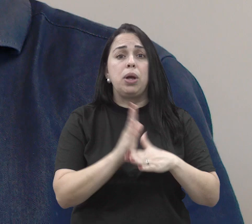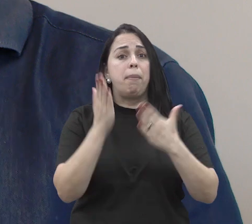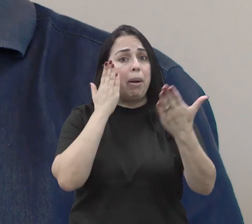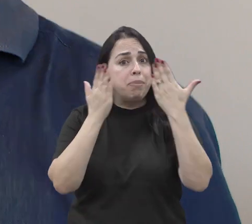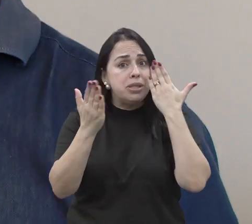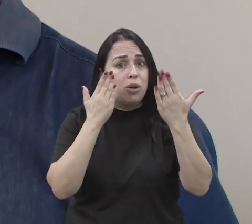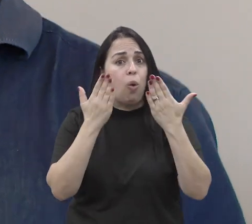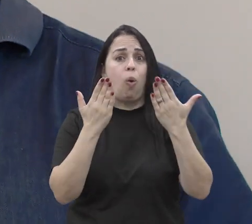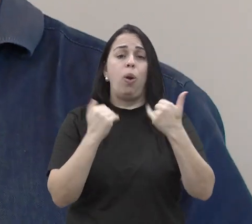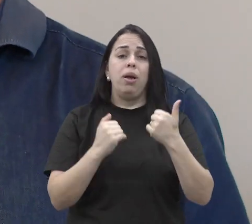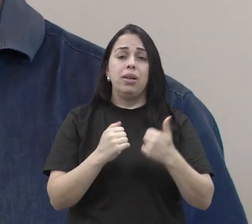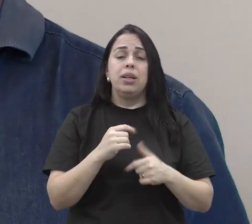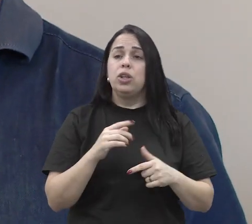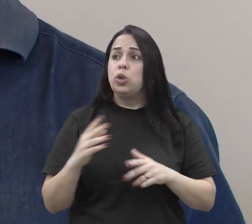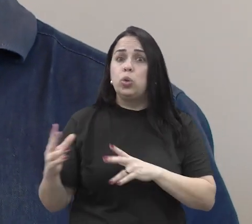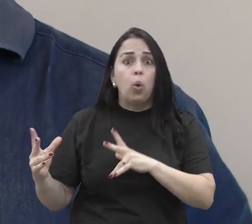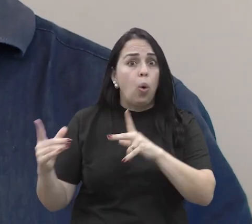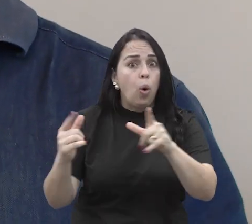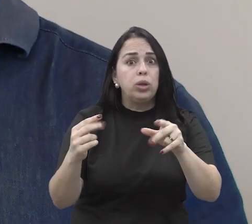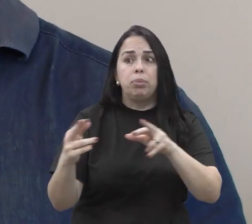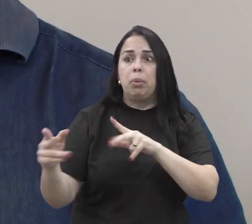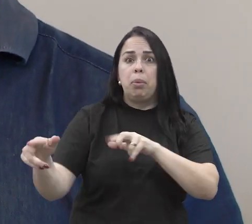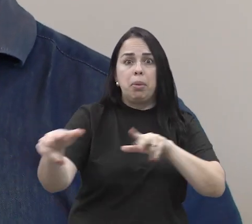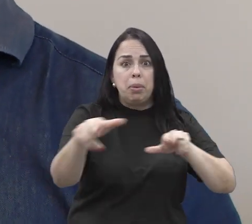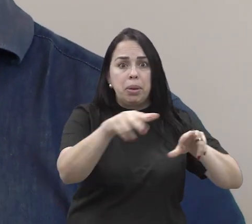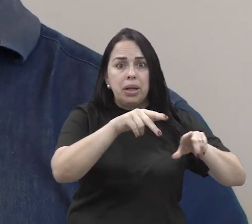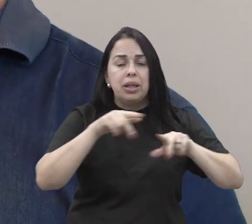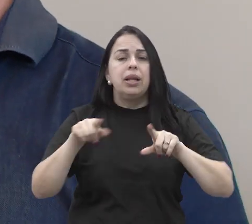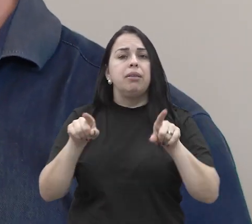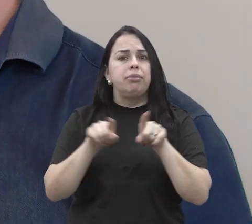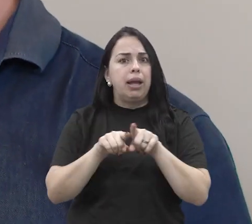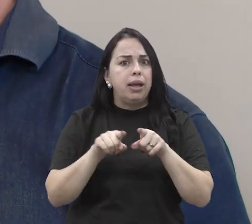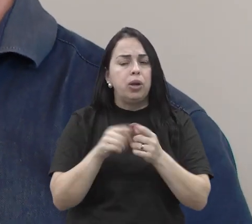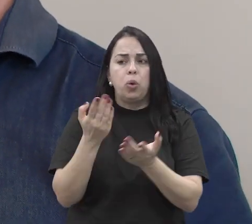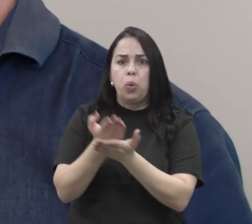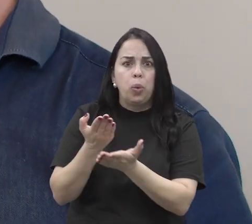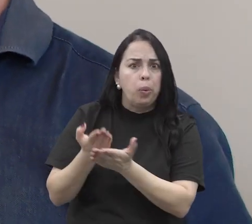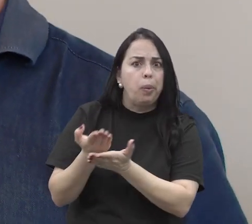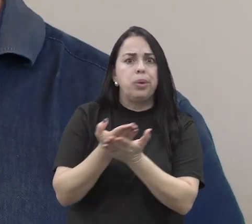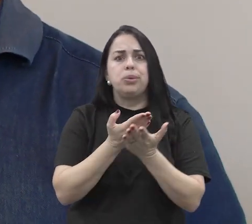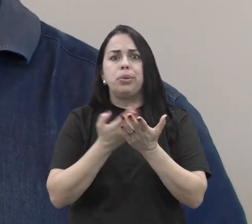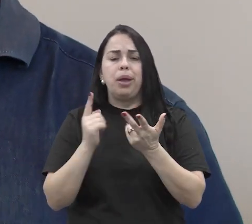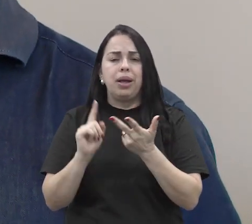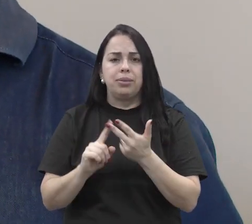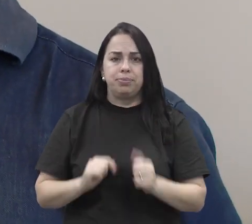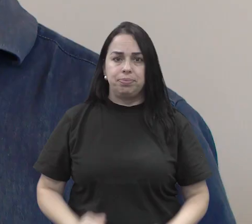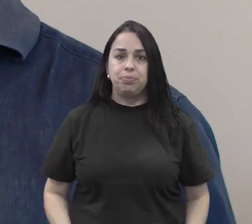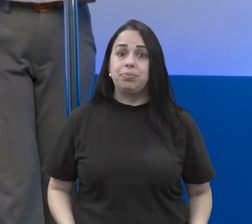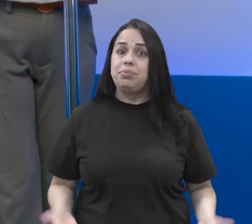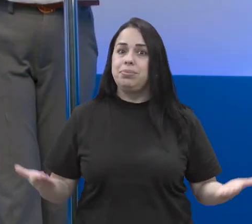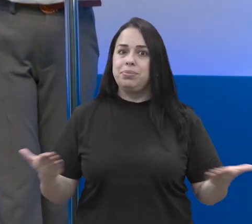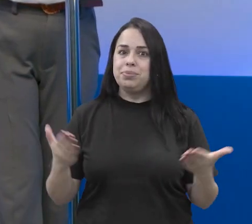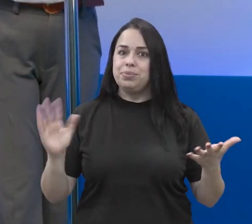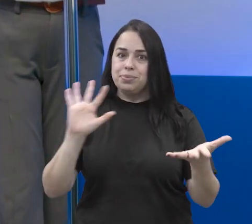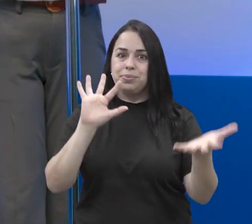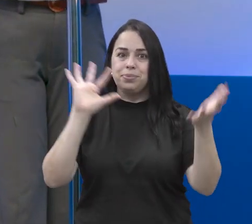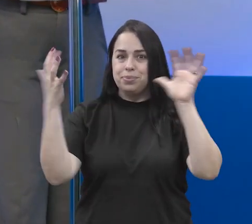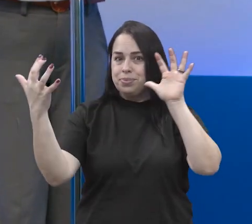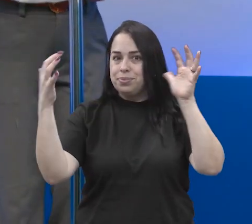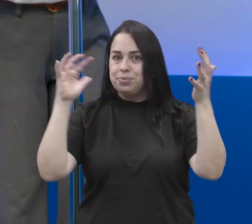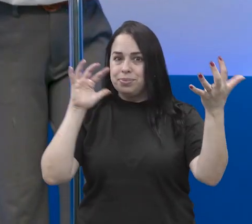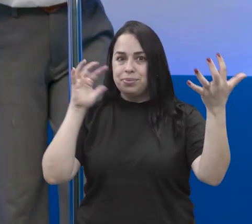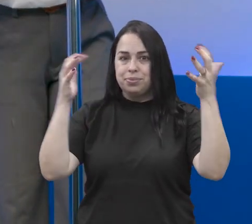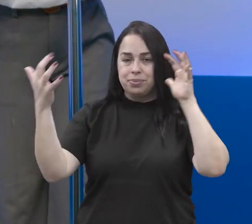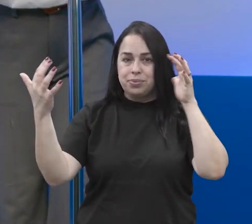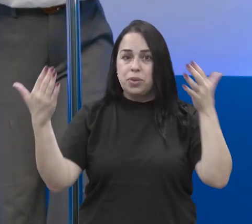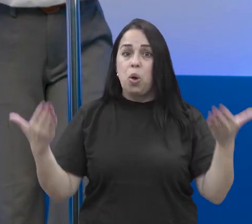que é uma ferramenta que eu trabalho, mas tem tantas outras, tem religiosidade, tem grupos de estudo, grupos de partilha. Hora de saber como ficam